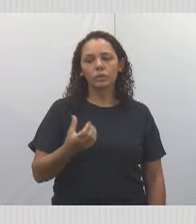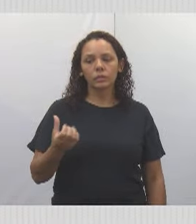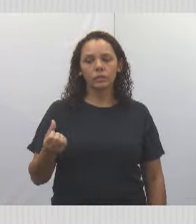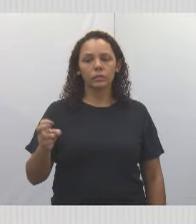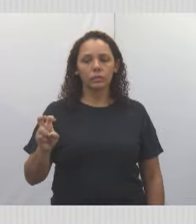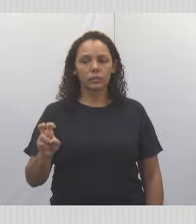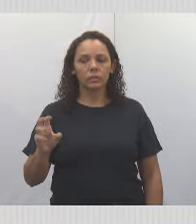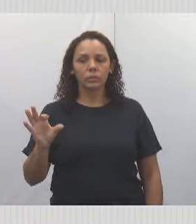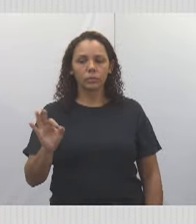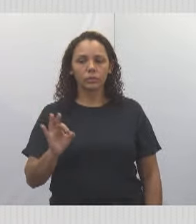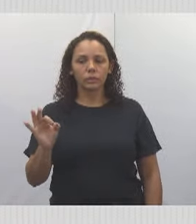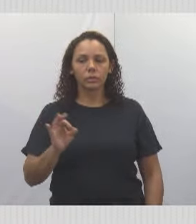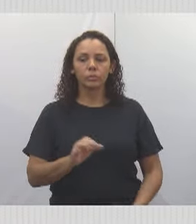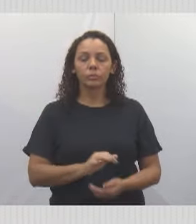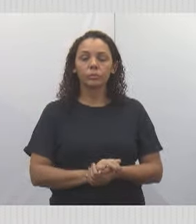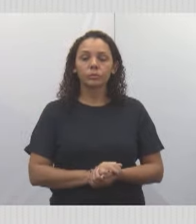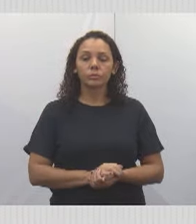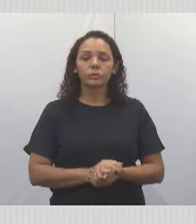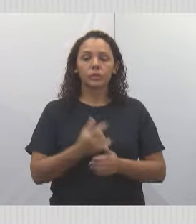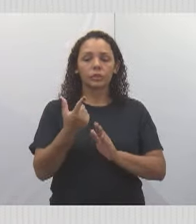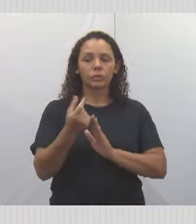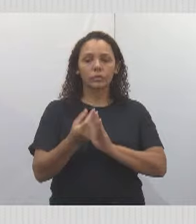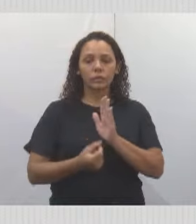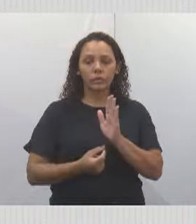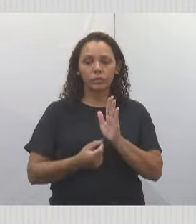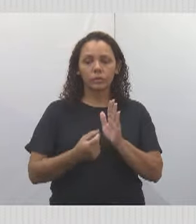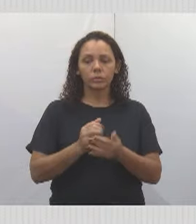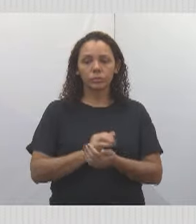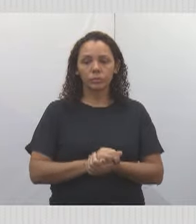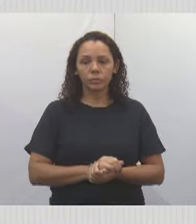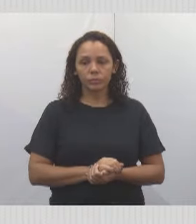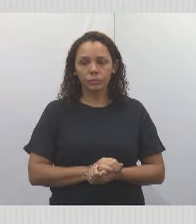65%. Relatório de execução financeira.